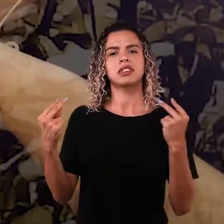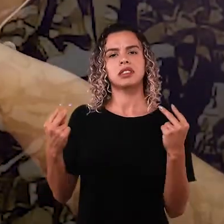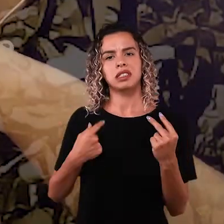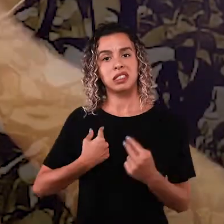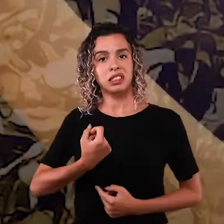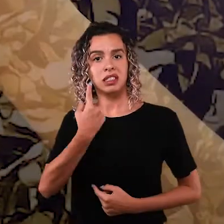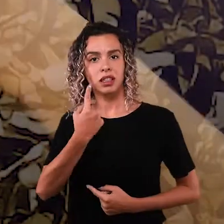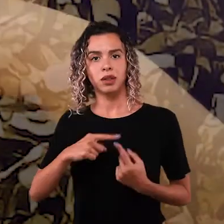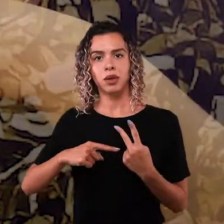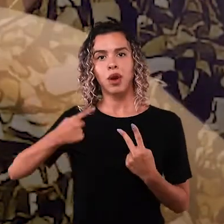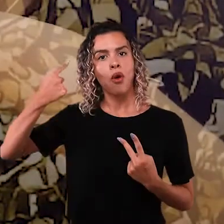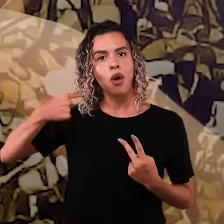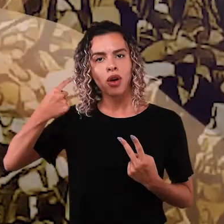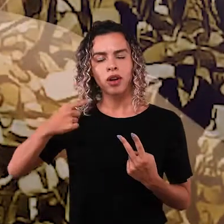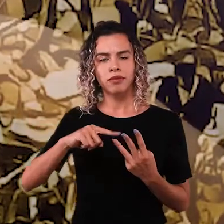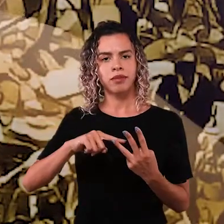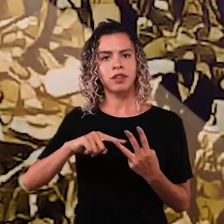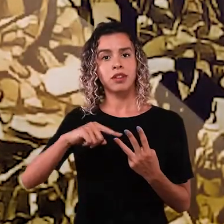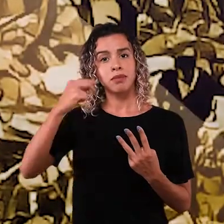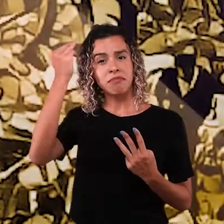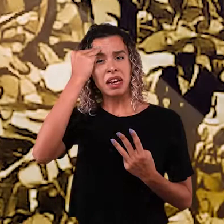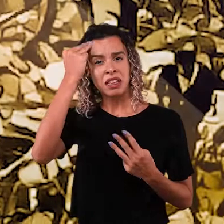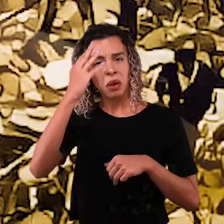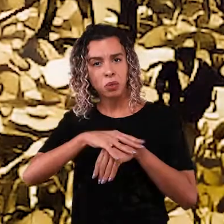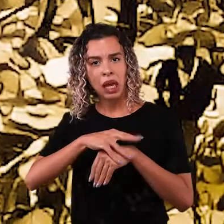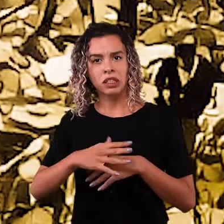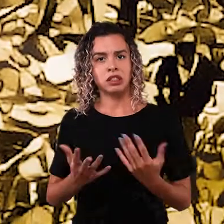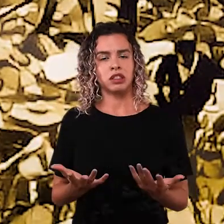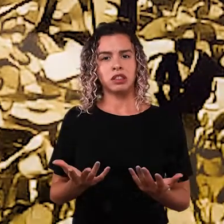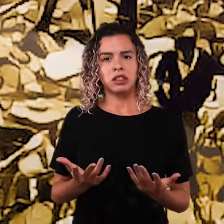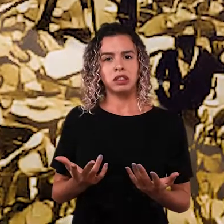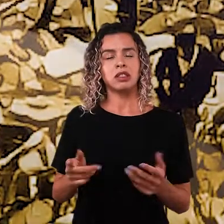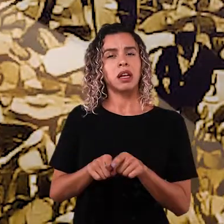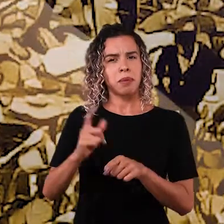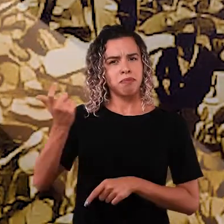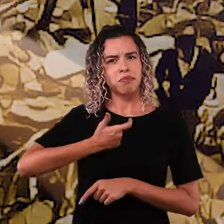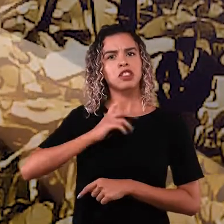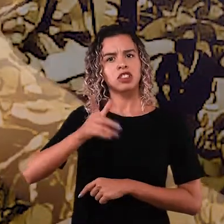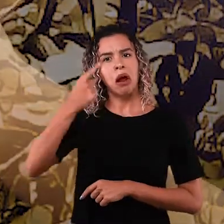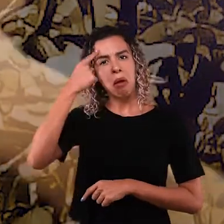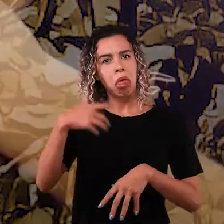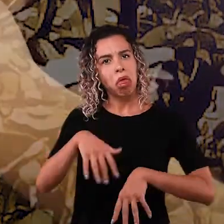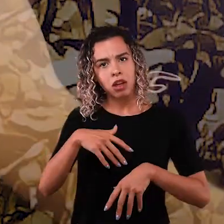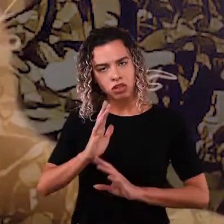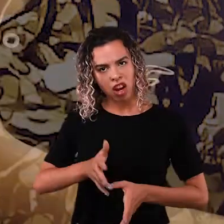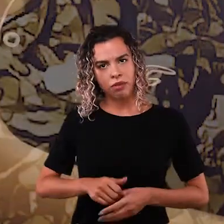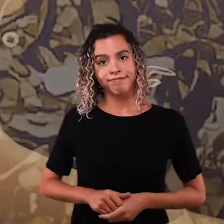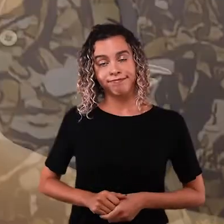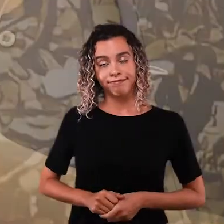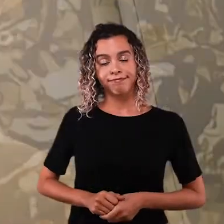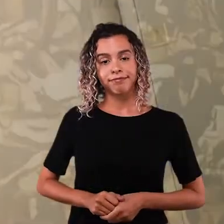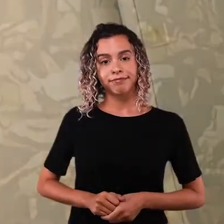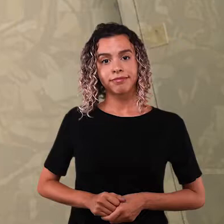estranha, Fernanda. como louca, já fui vista como doente mental e também já me chamaram de demente.